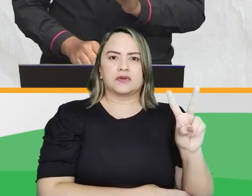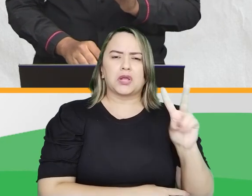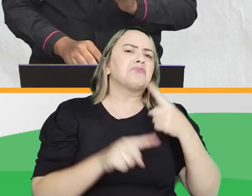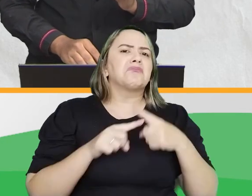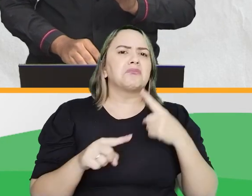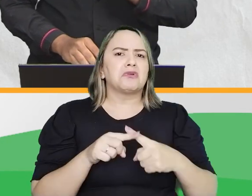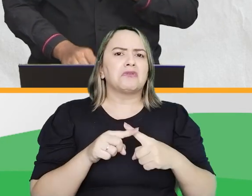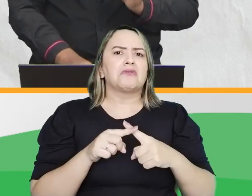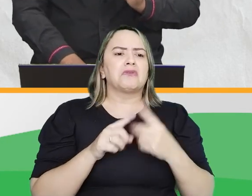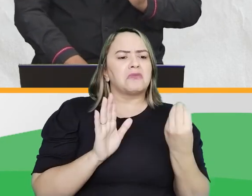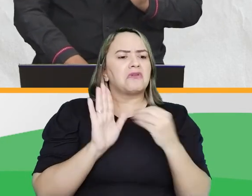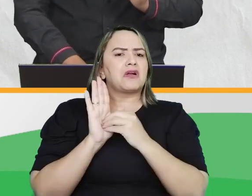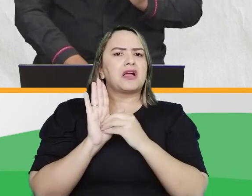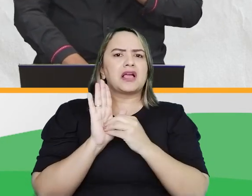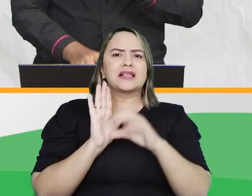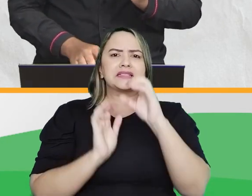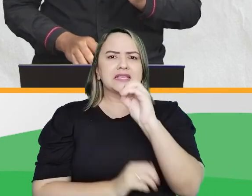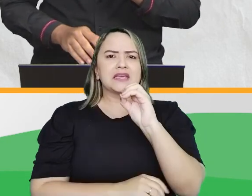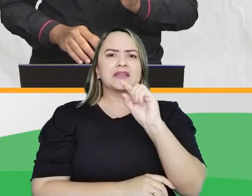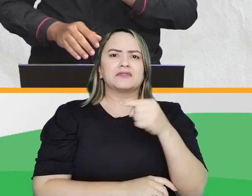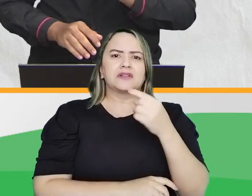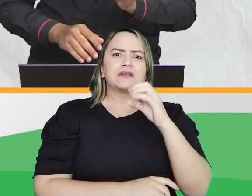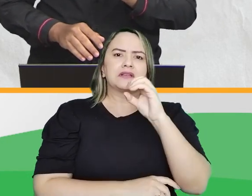4 watts. Mas, professor, por que é que você colocou